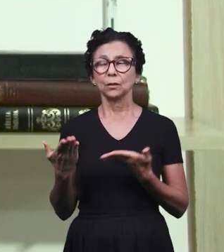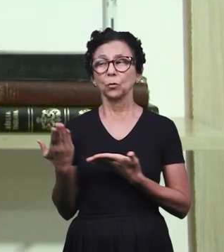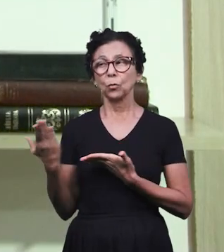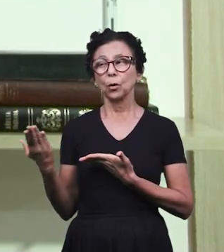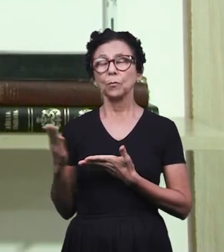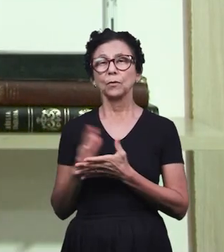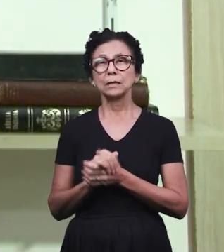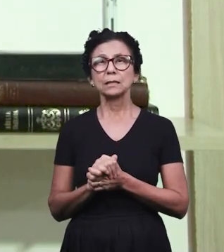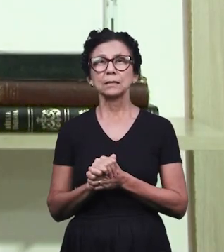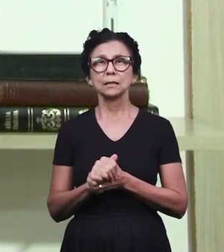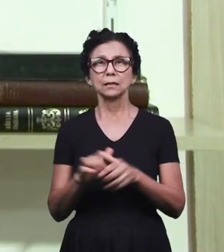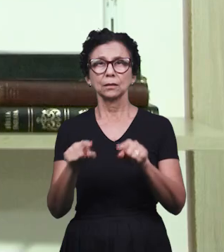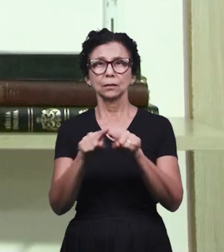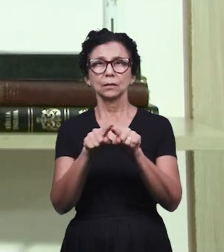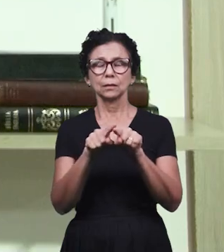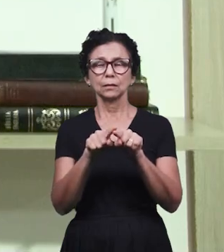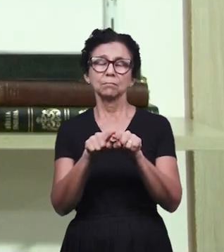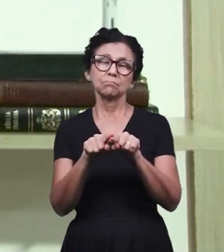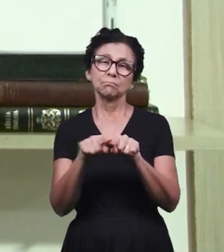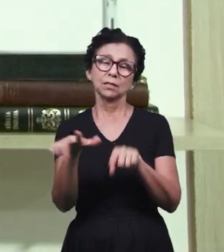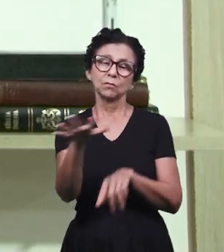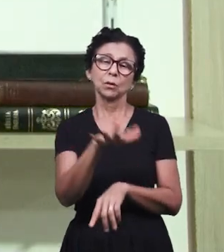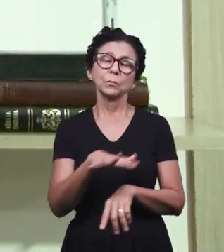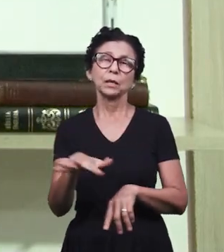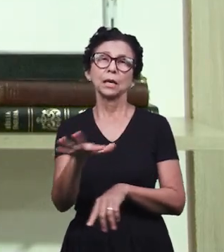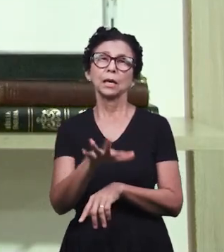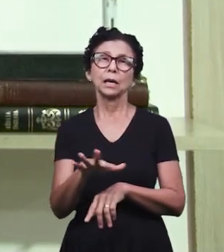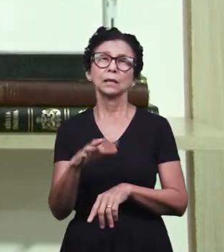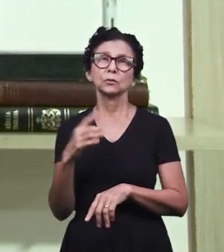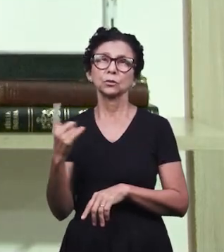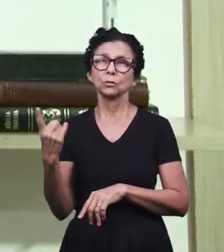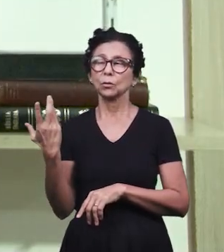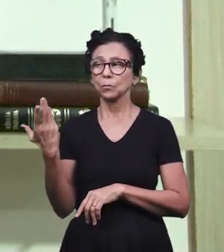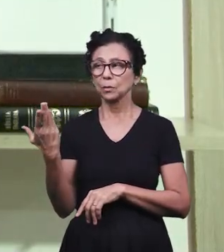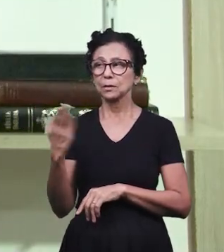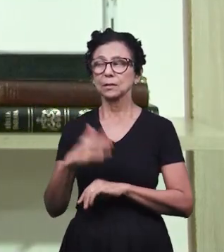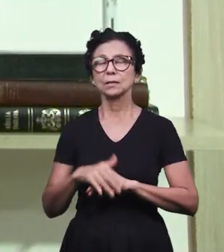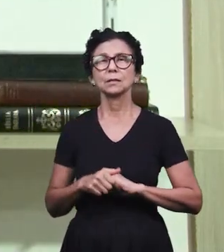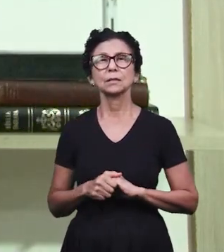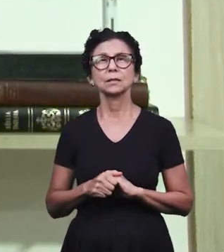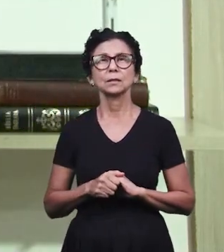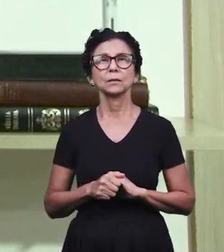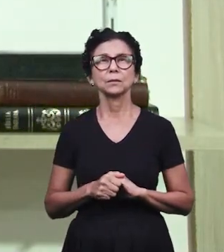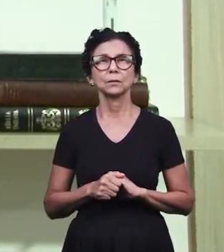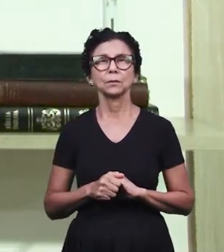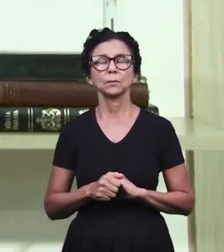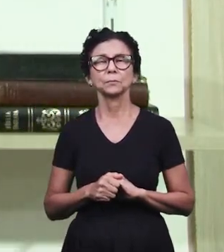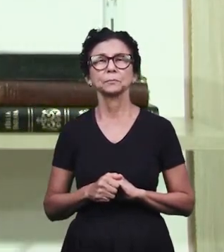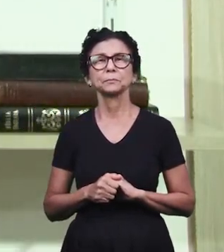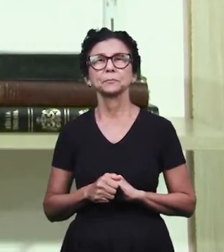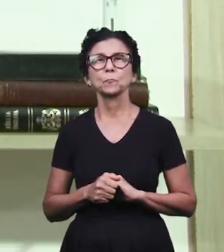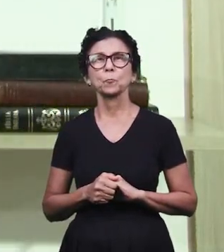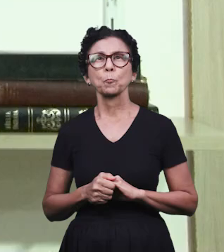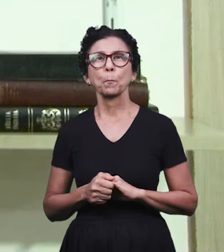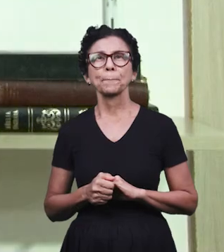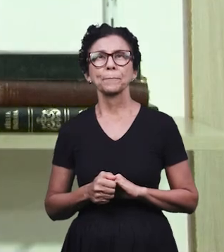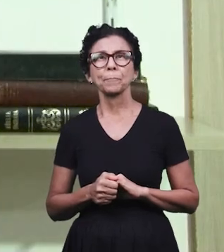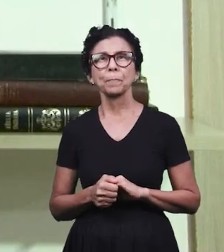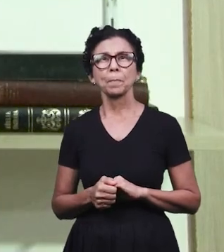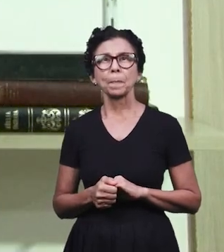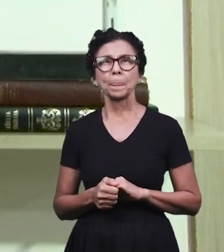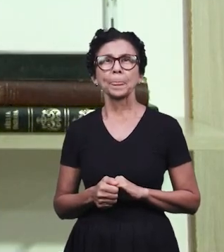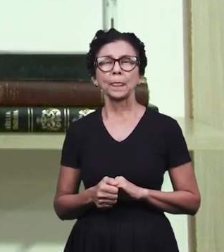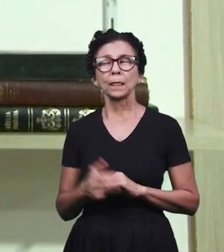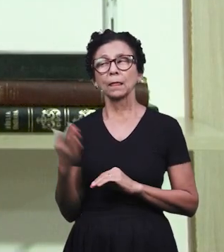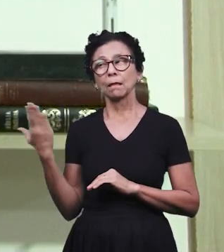criança de barriguinha para baixo, apoiar na sua própria mantinha e colocar o objeto que eu quero trabalhar